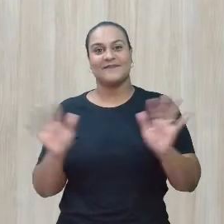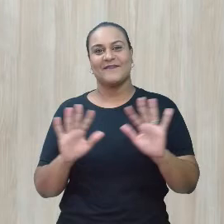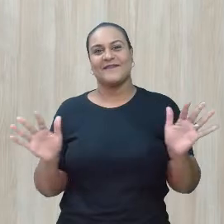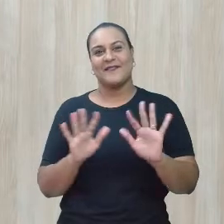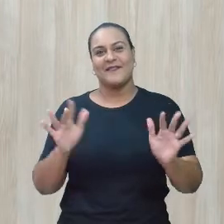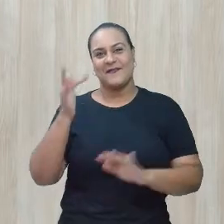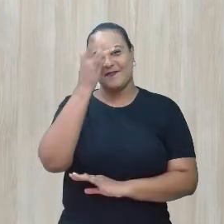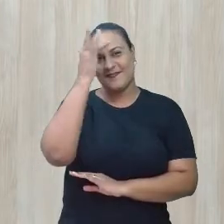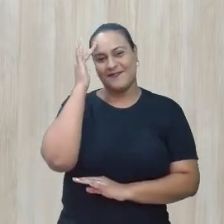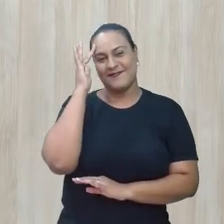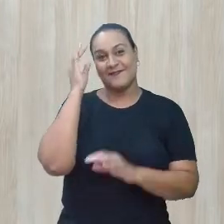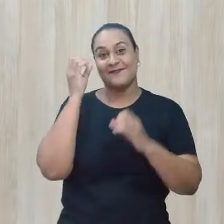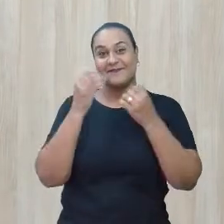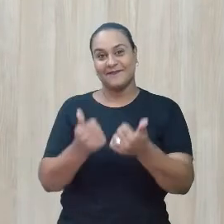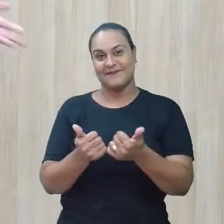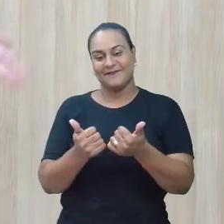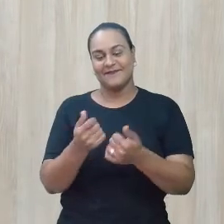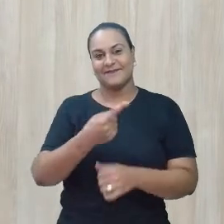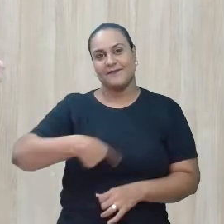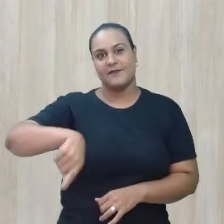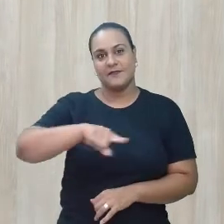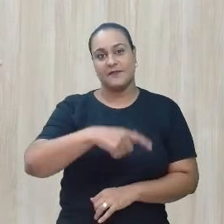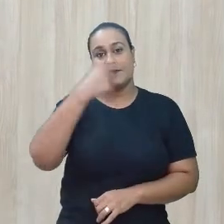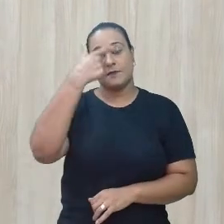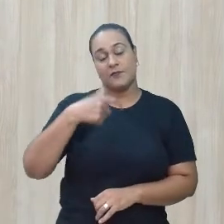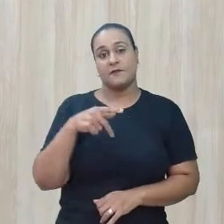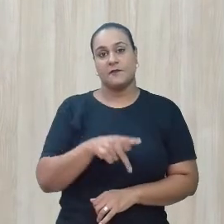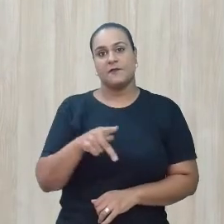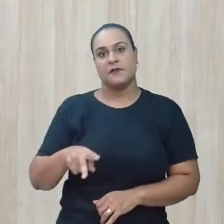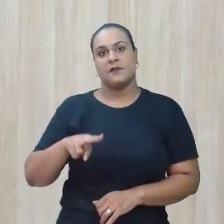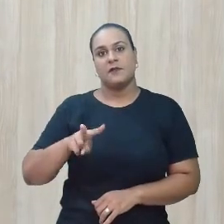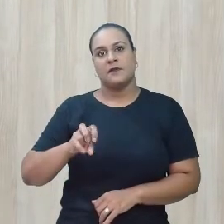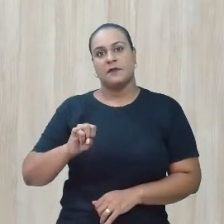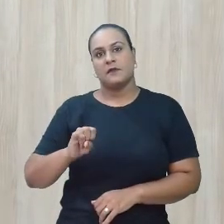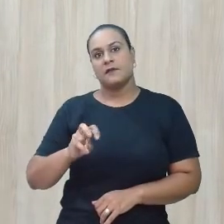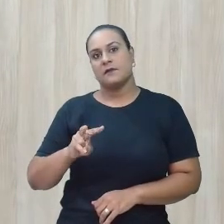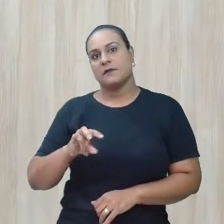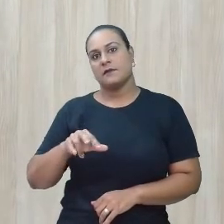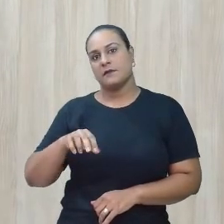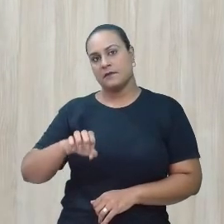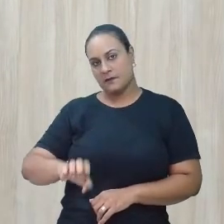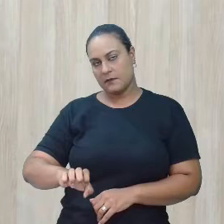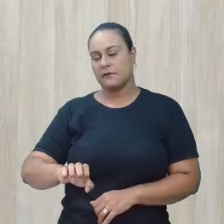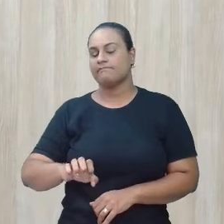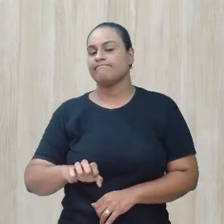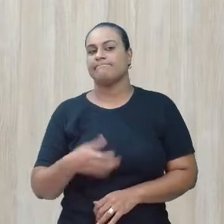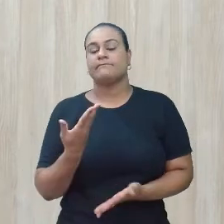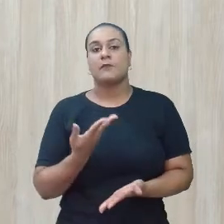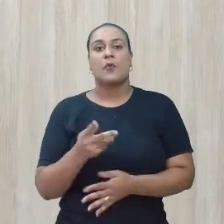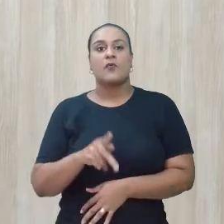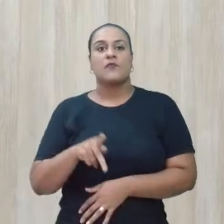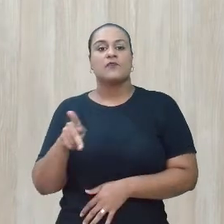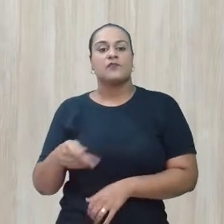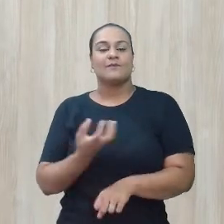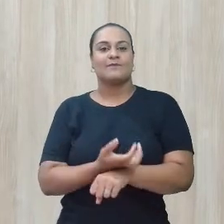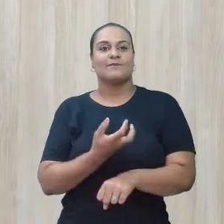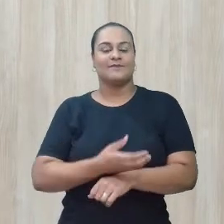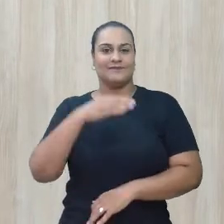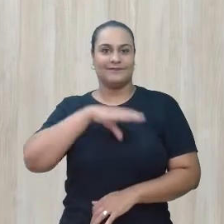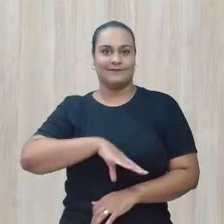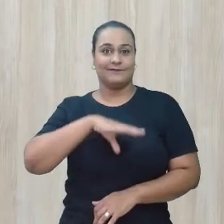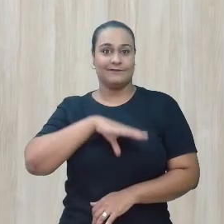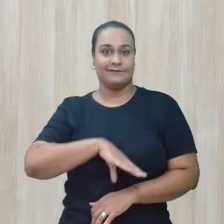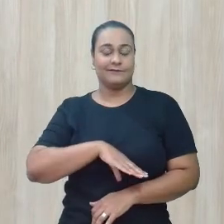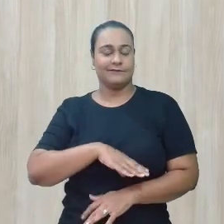Olá, pessoas, tudo bem com vocês? Eu sou Viviane Santos e hoje eu serei a sua professora de língua portuguesa, tá certo? Hoje a